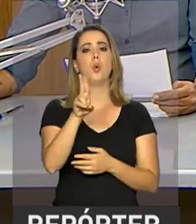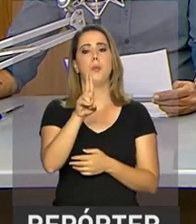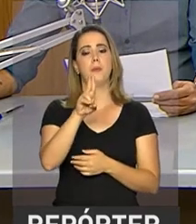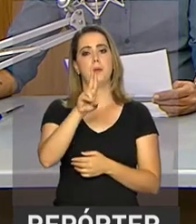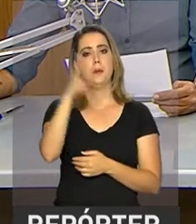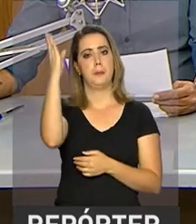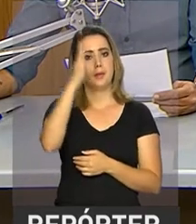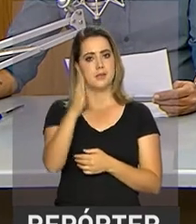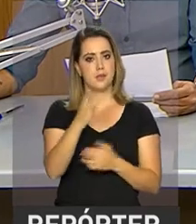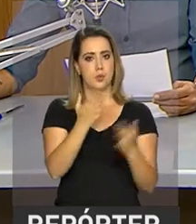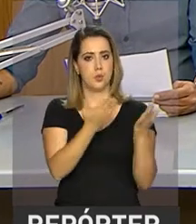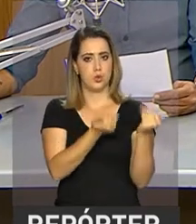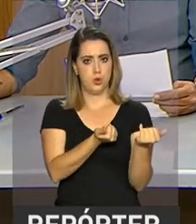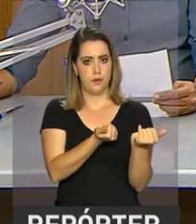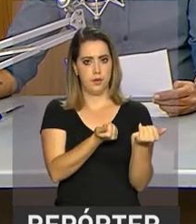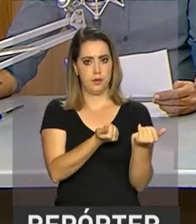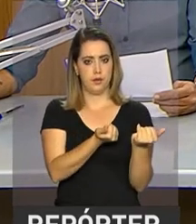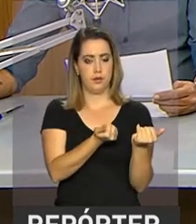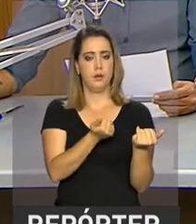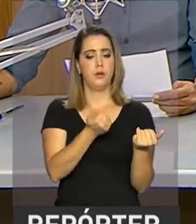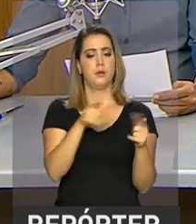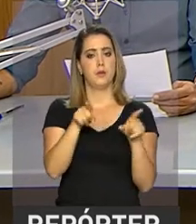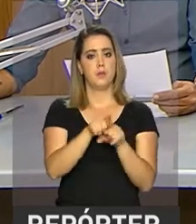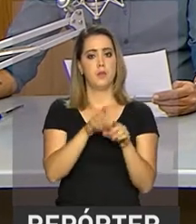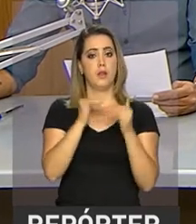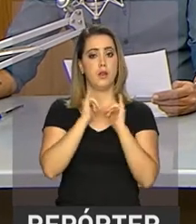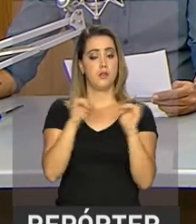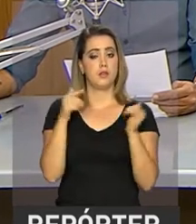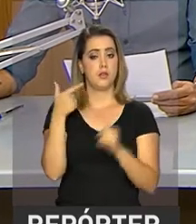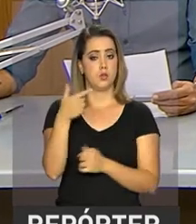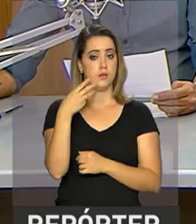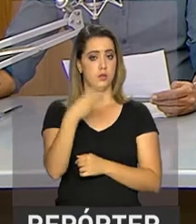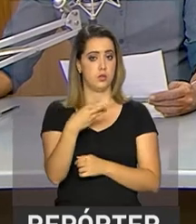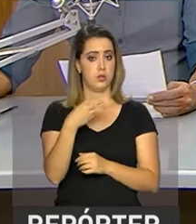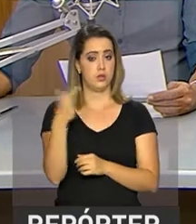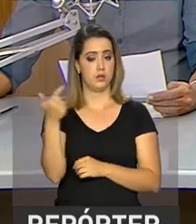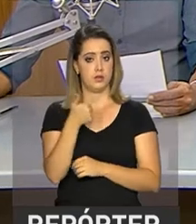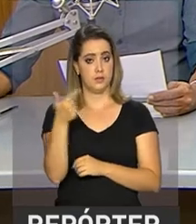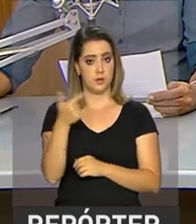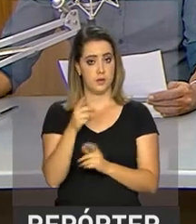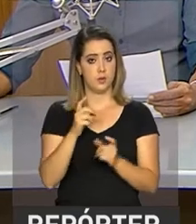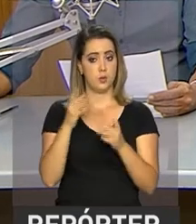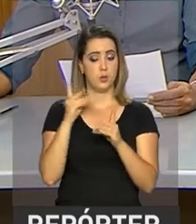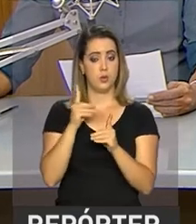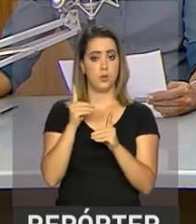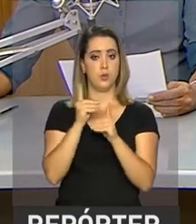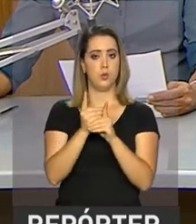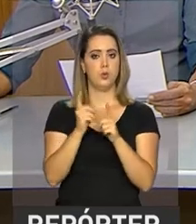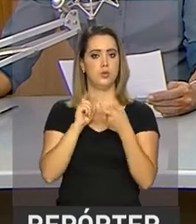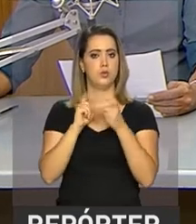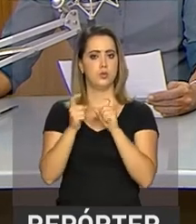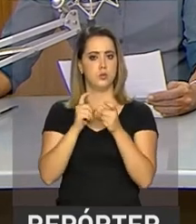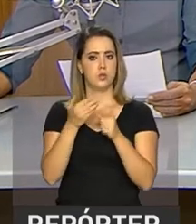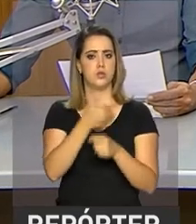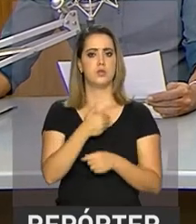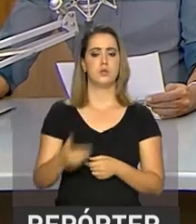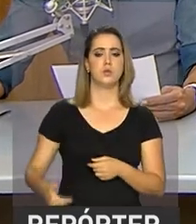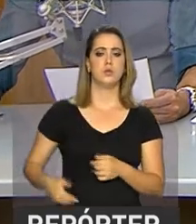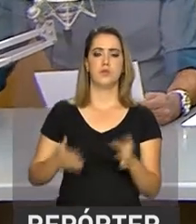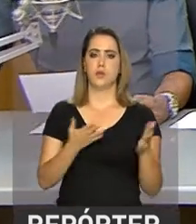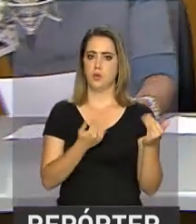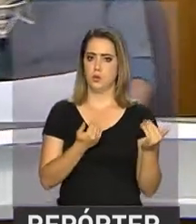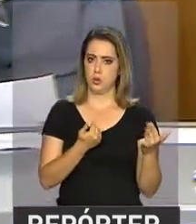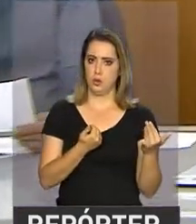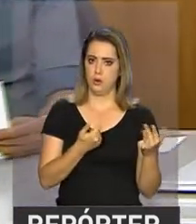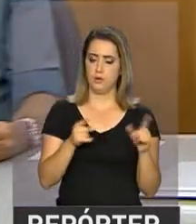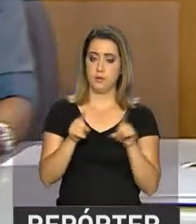lançado agora dia 23 durante o 2º encontro nacional de gestores municipais e estaduais de juventude esse